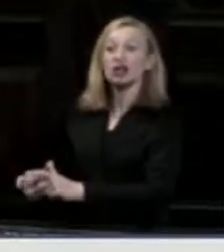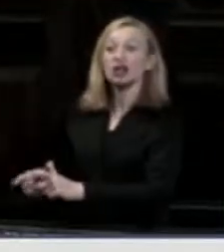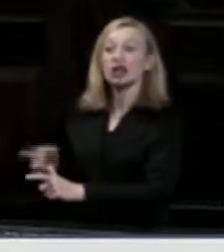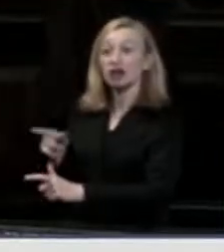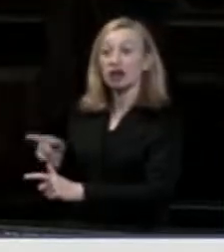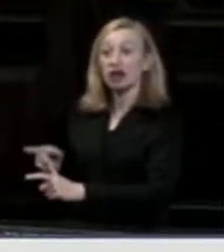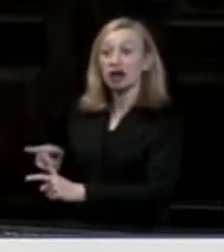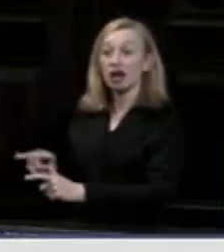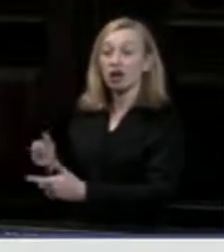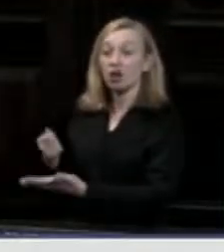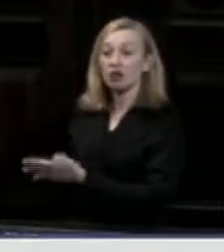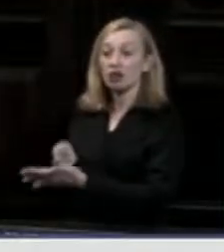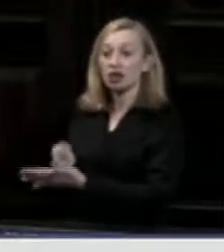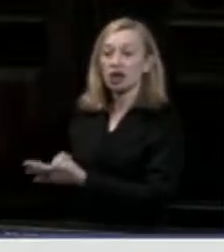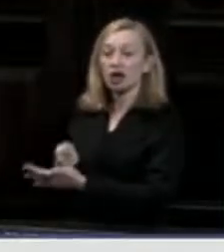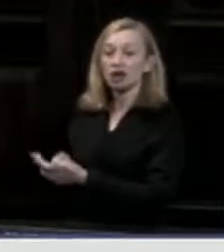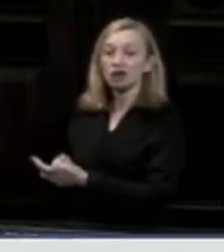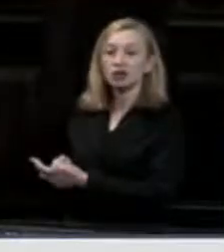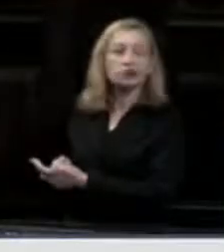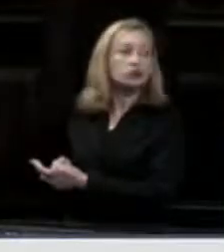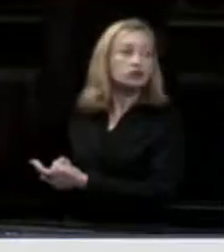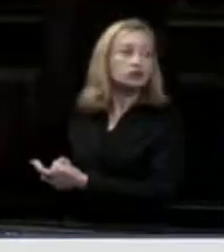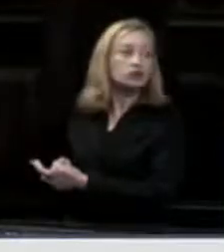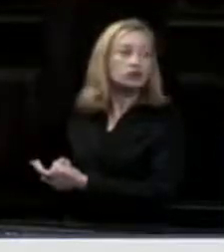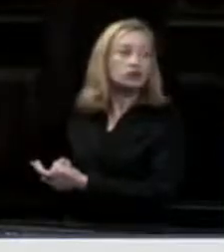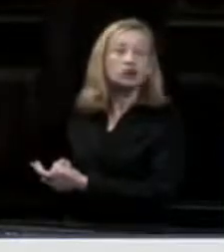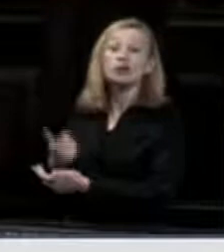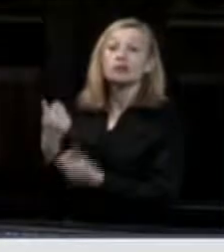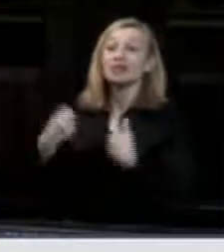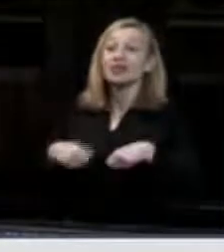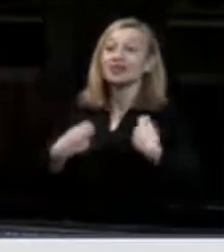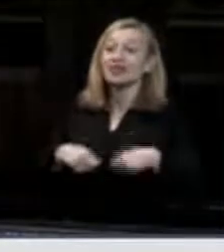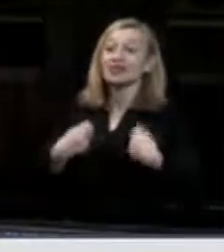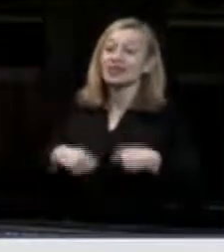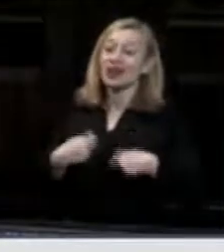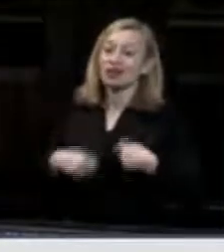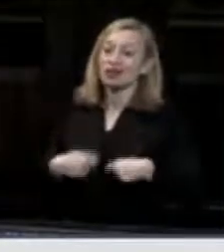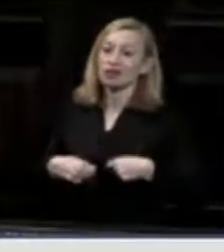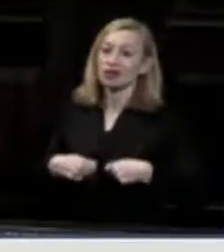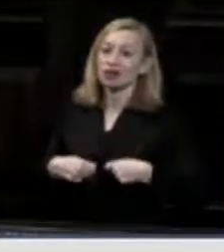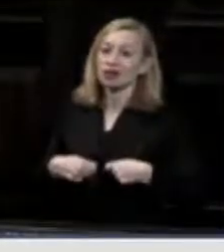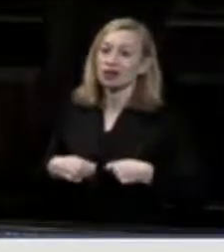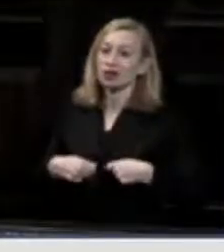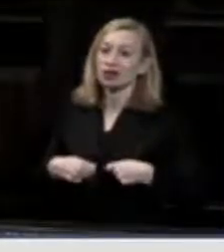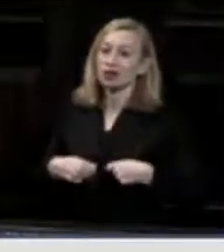obrigatoriamente tinha que cursar na Fundação